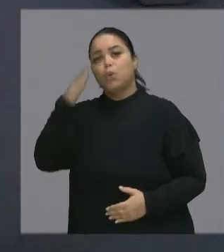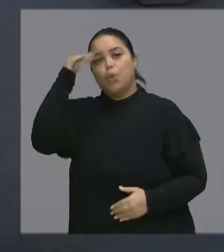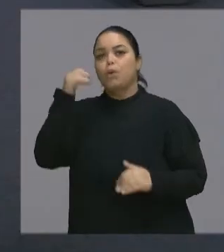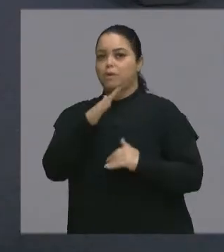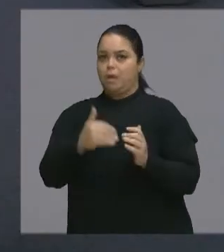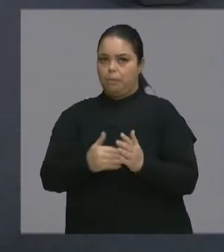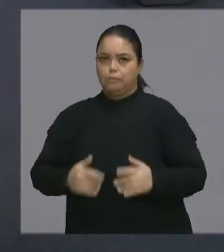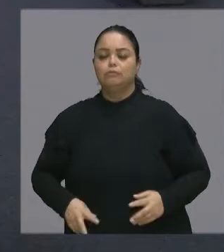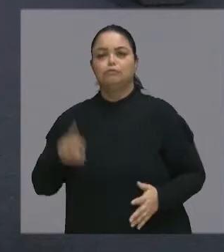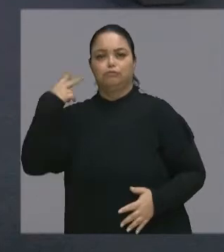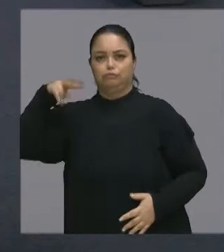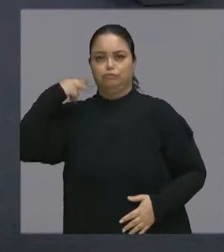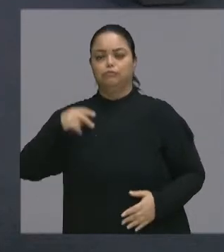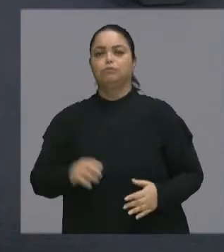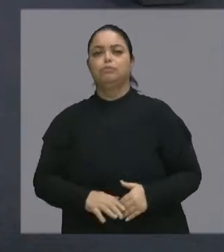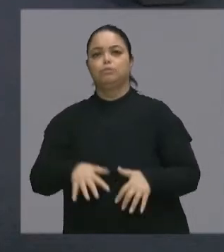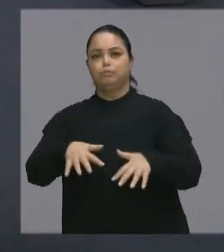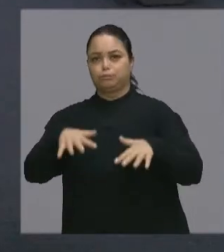vereadores.